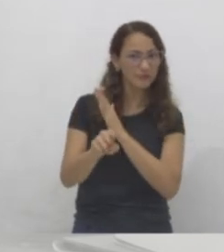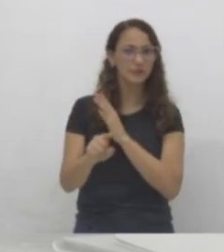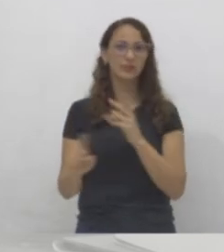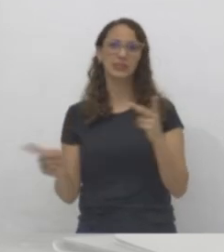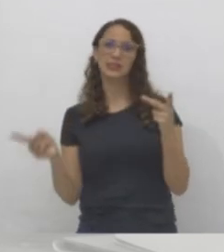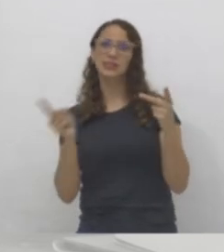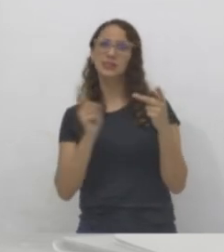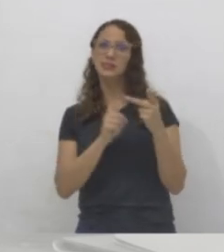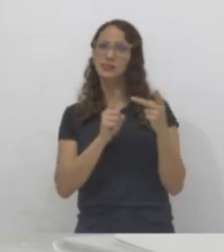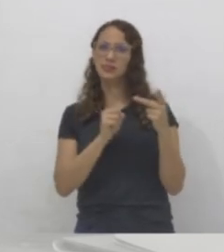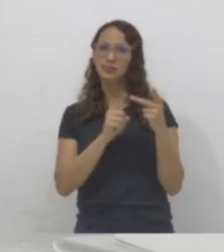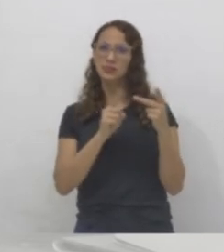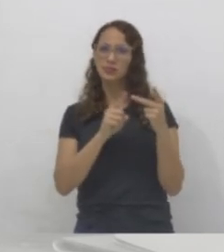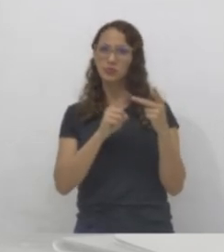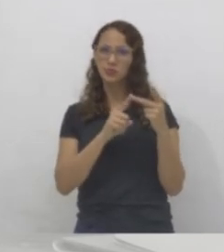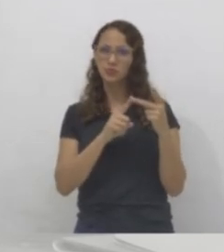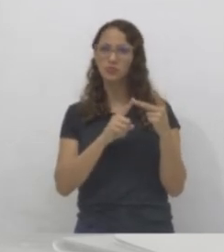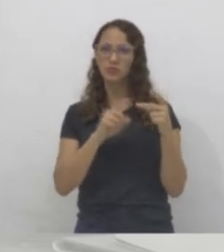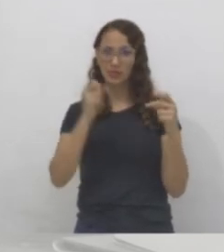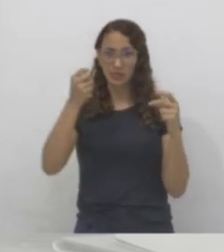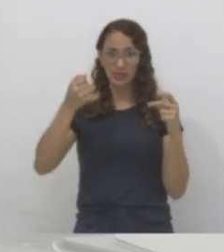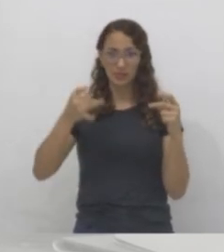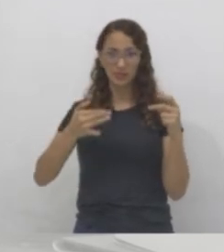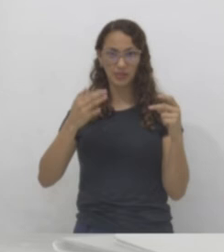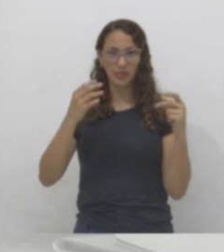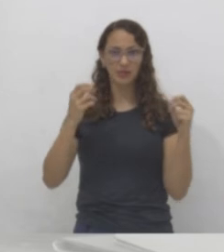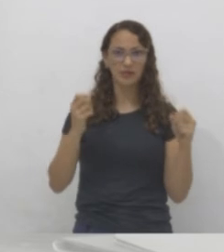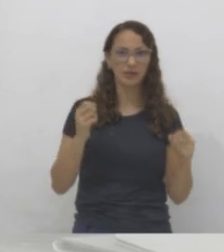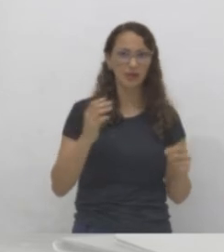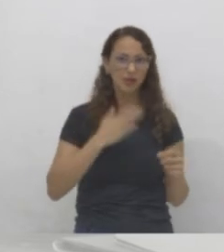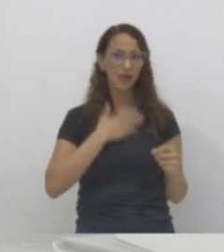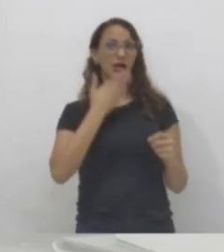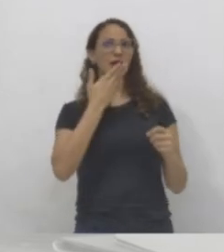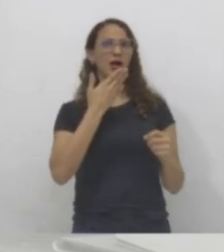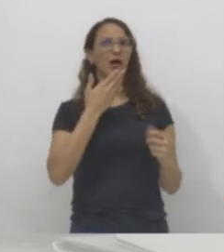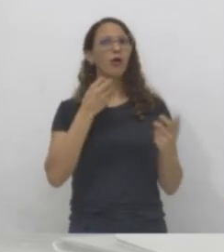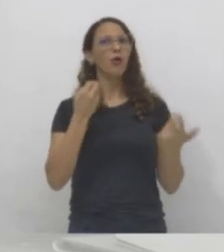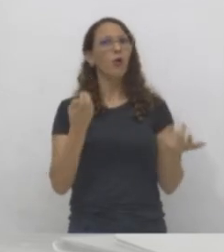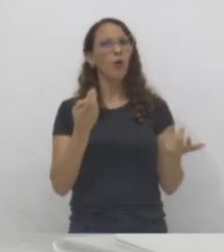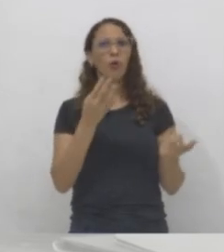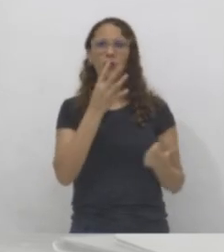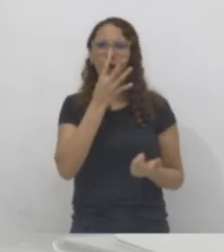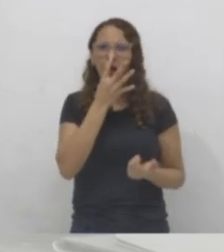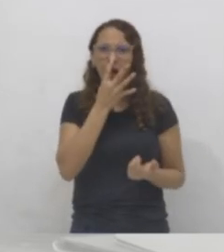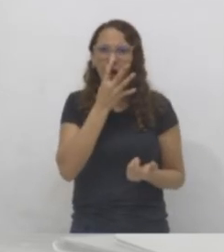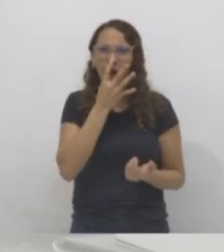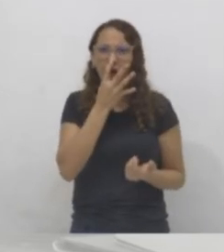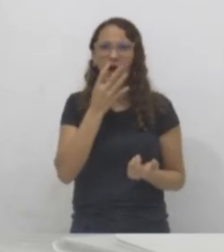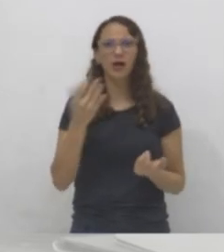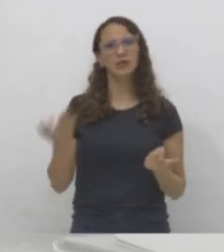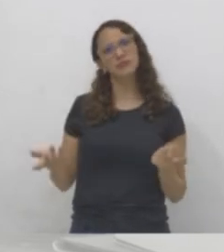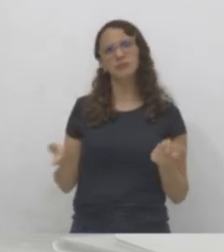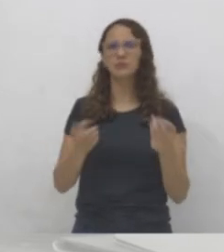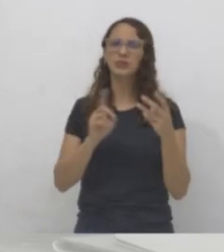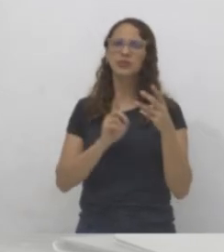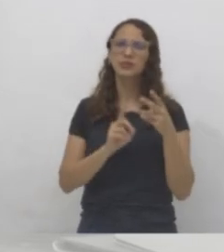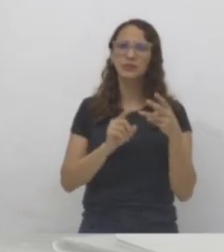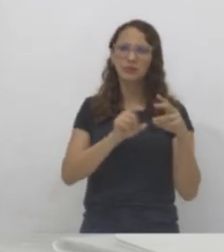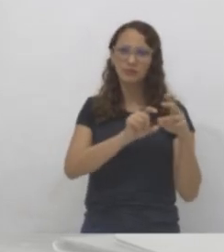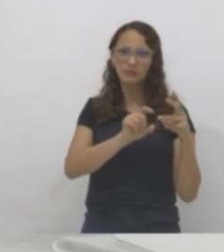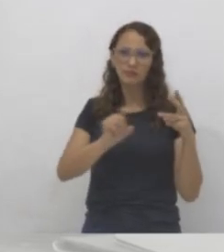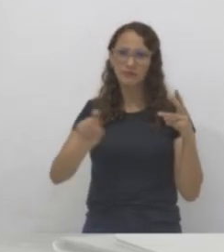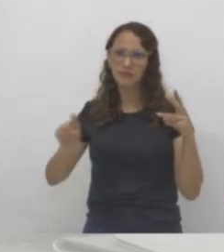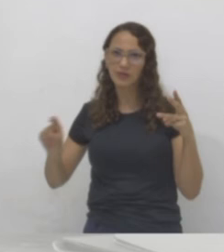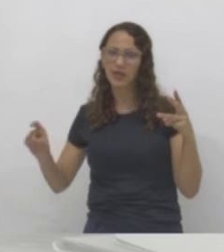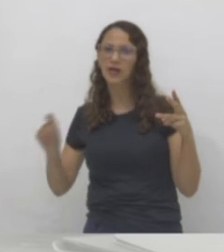que denota espanto ou admiração. Então ela tem ao final o ponto de exclamação. E a frase